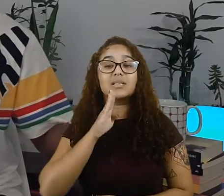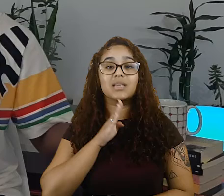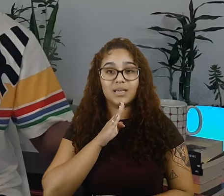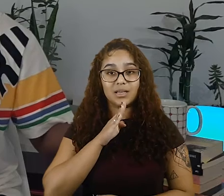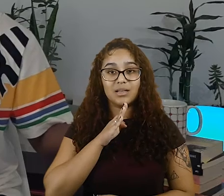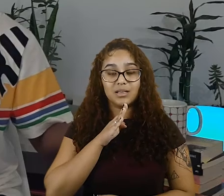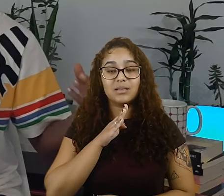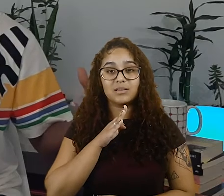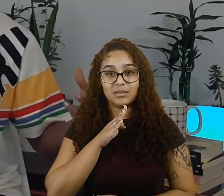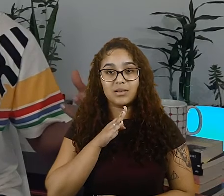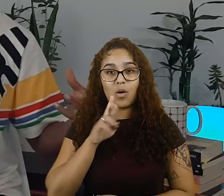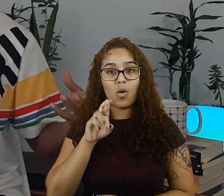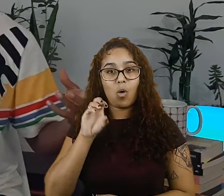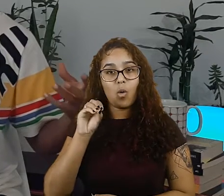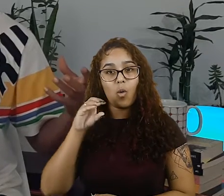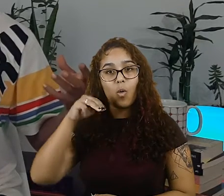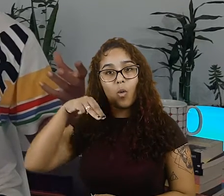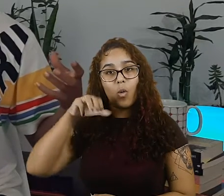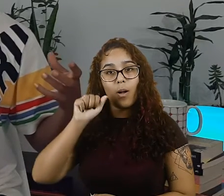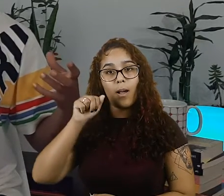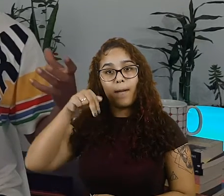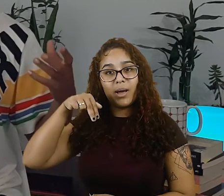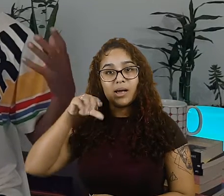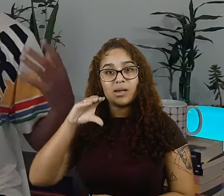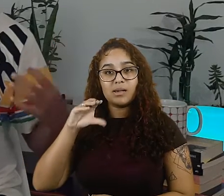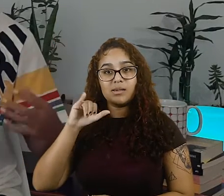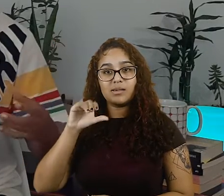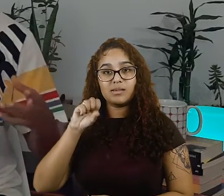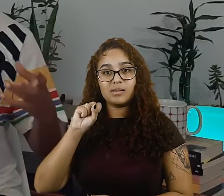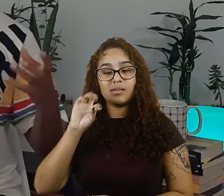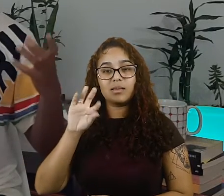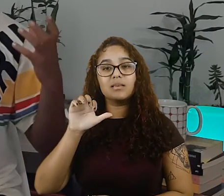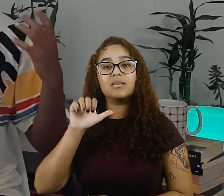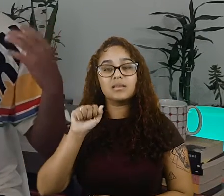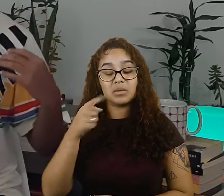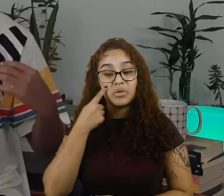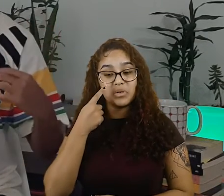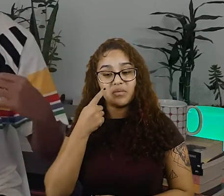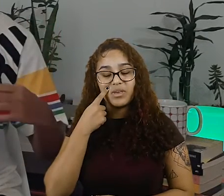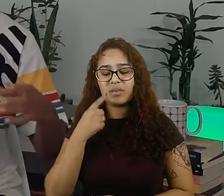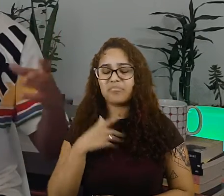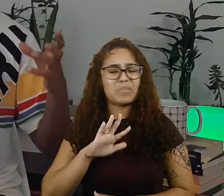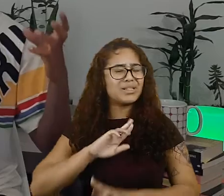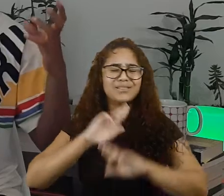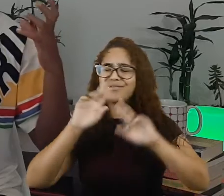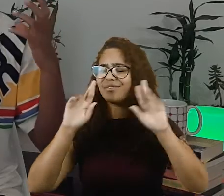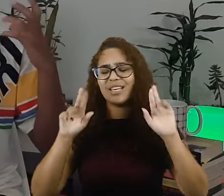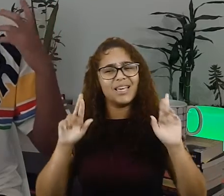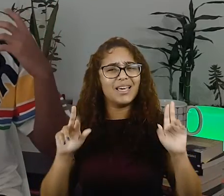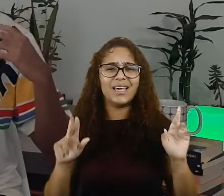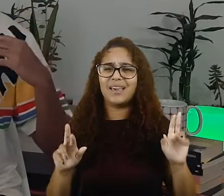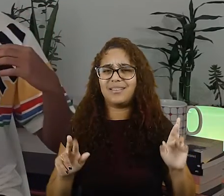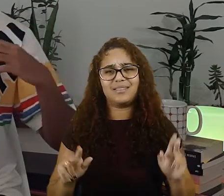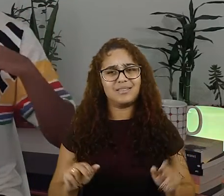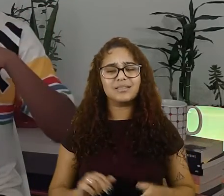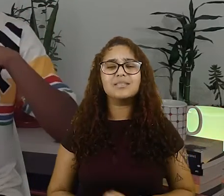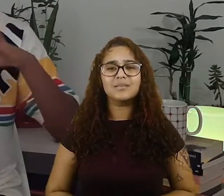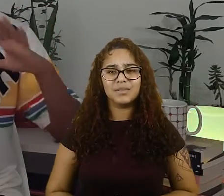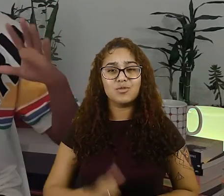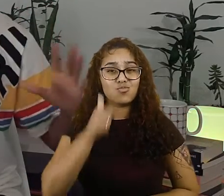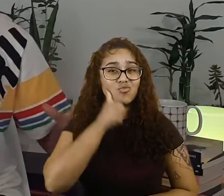primeira romancista, né, brasileira, e a gente também vê as obras da Conceição Evaristo, da Cristiane Sobral,